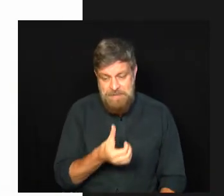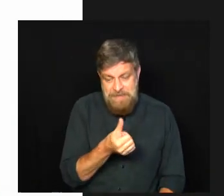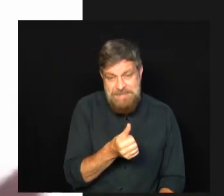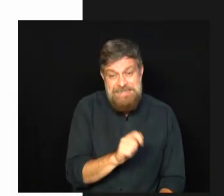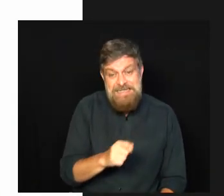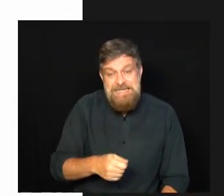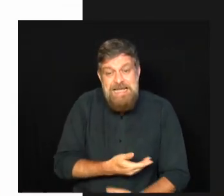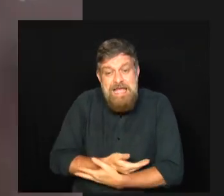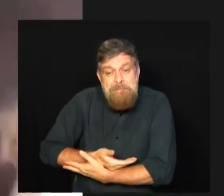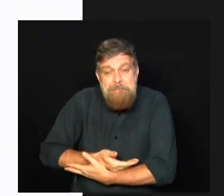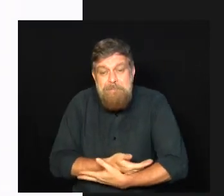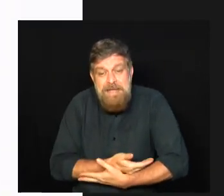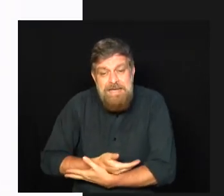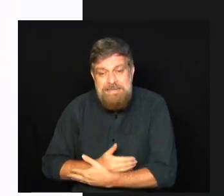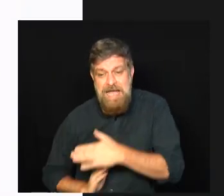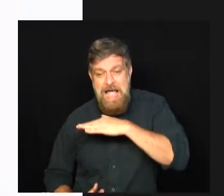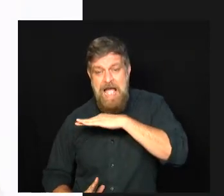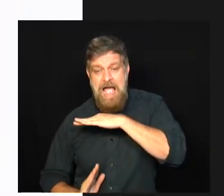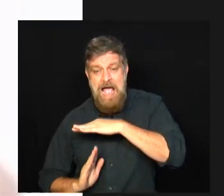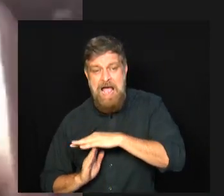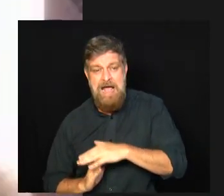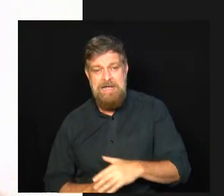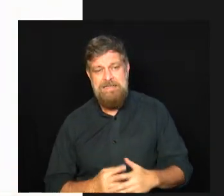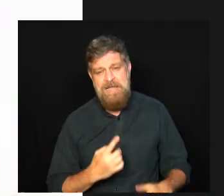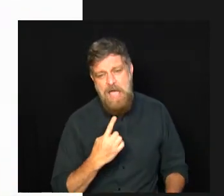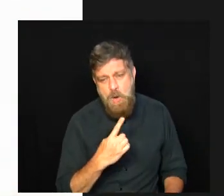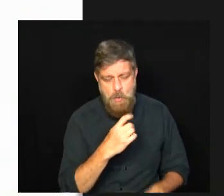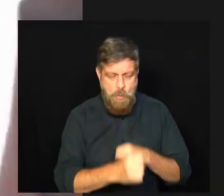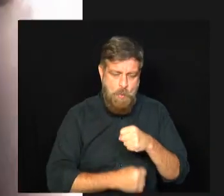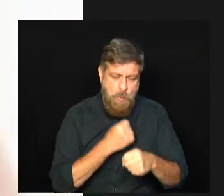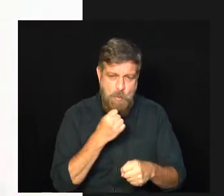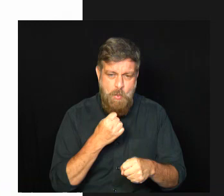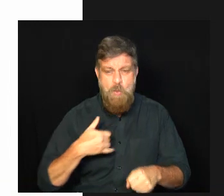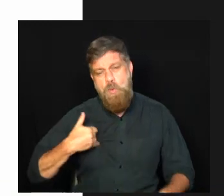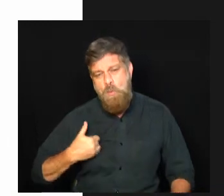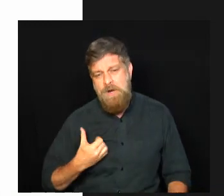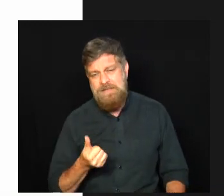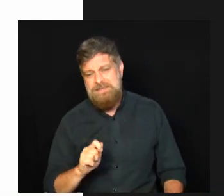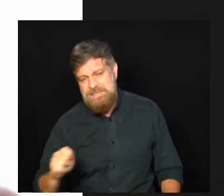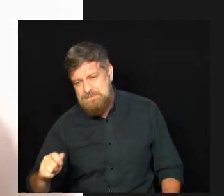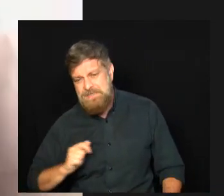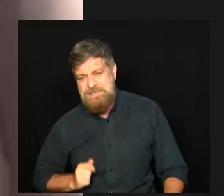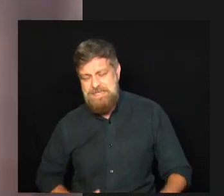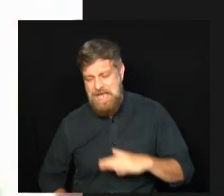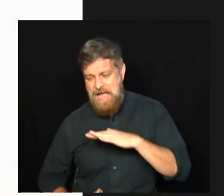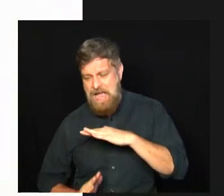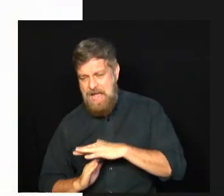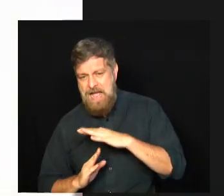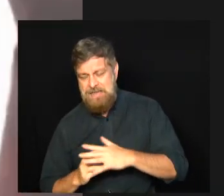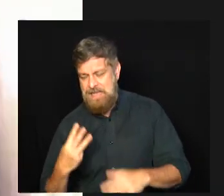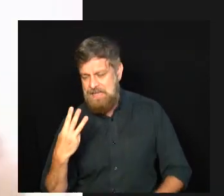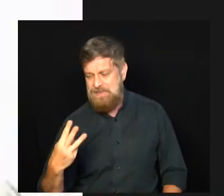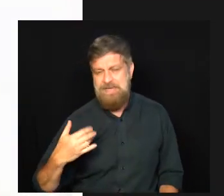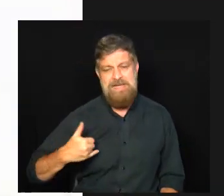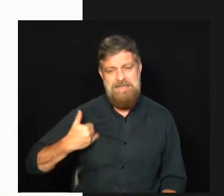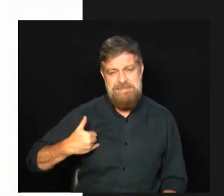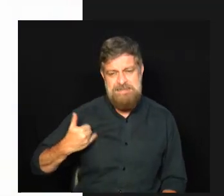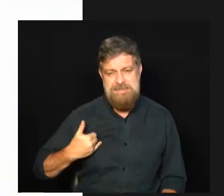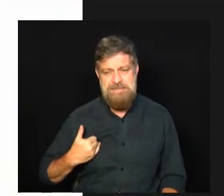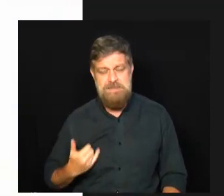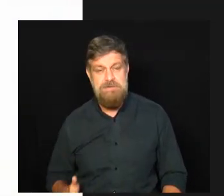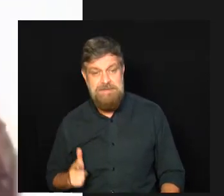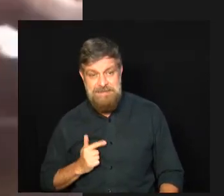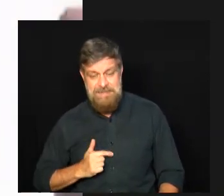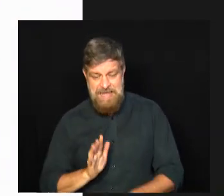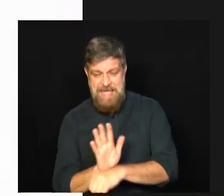meses, dos 6 aos 18 meses, dos 18 meses aos 36 meses, dos 36 meses ao...